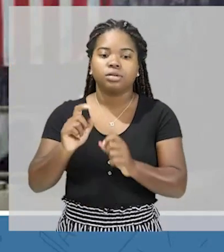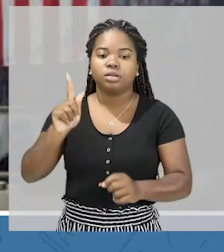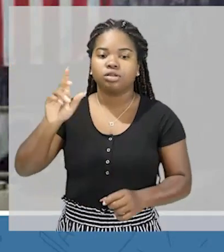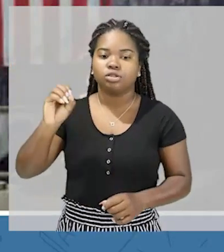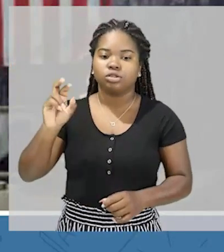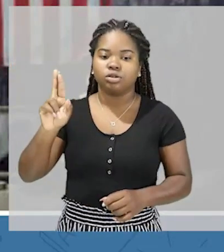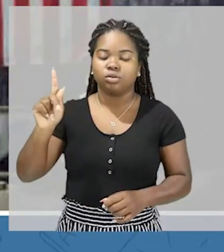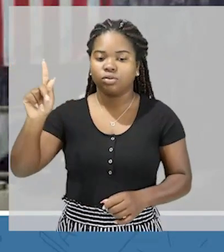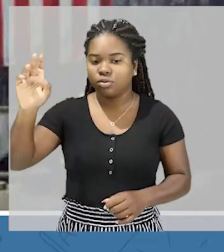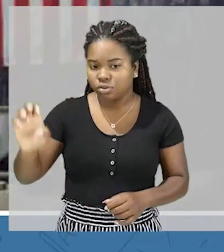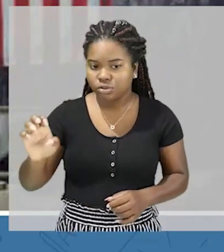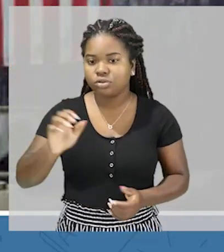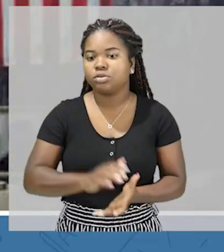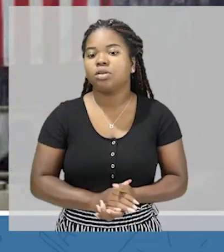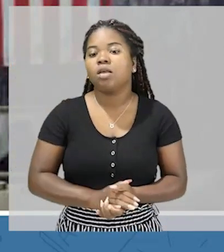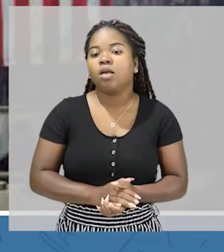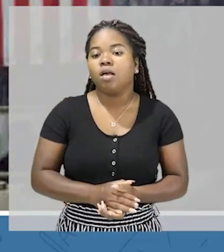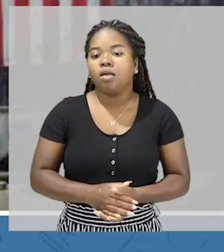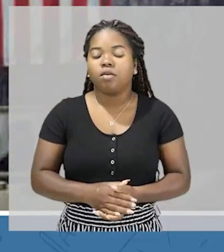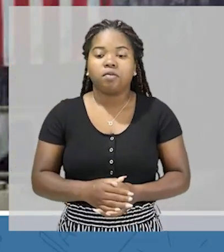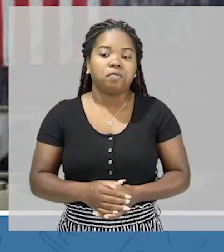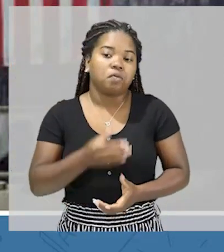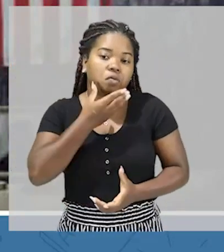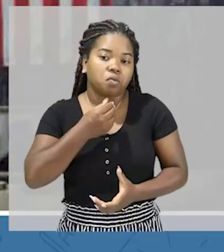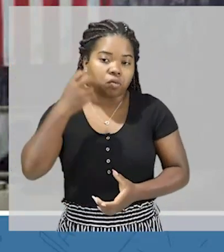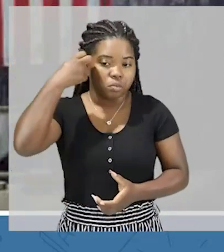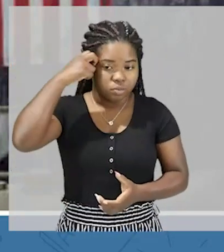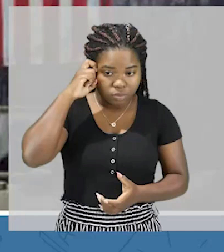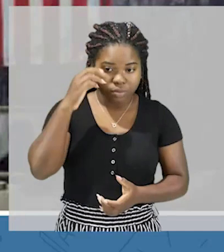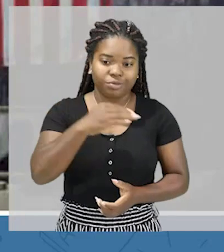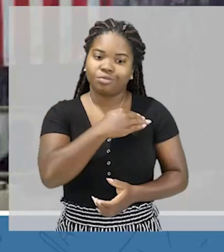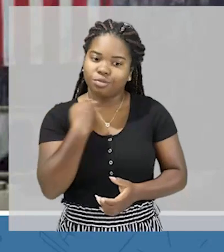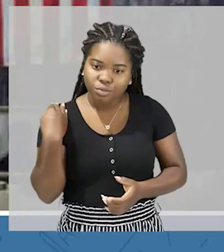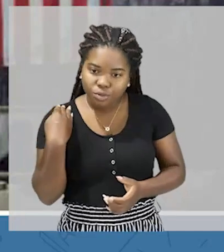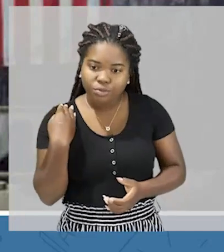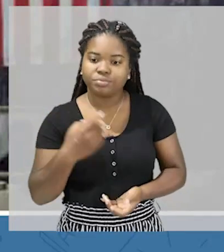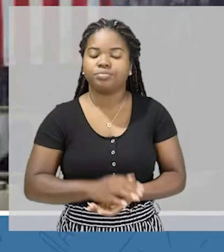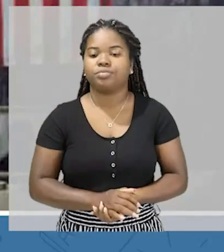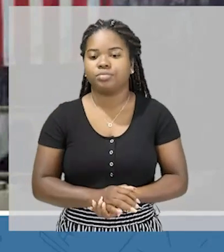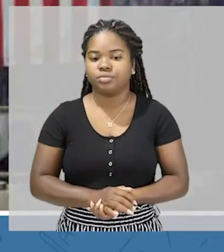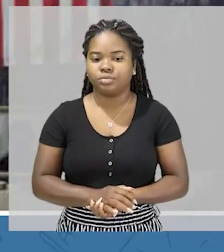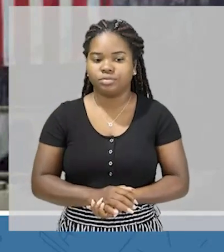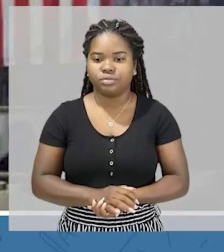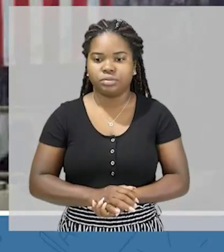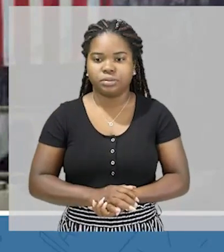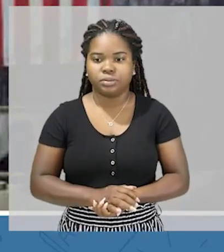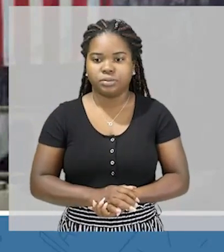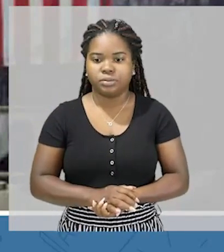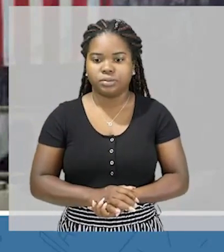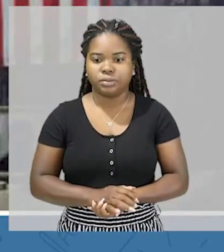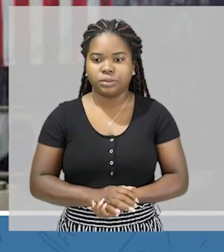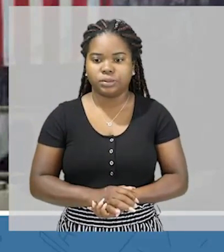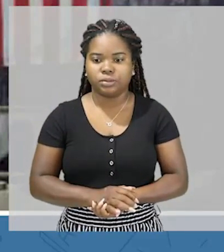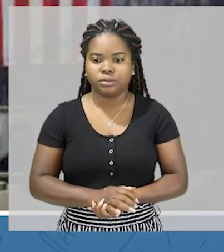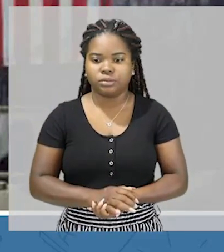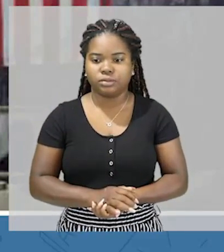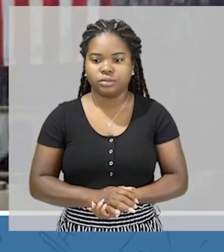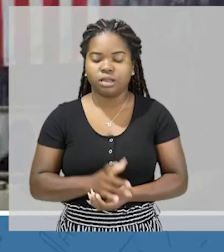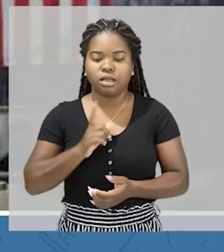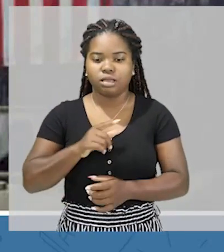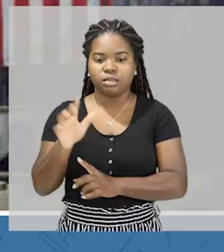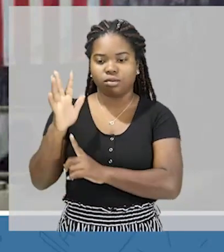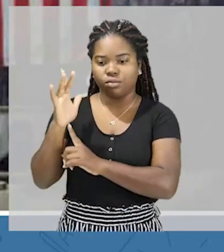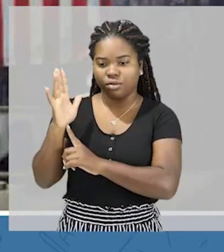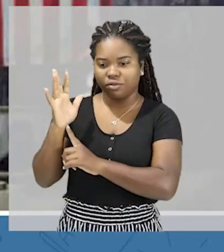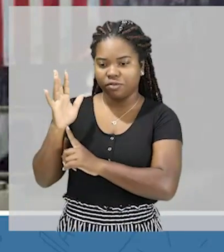homem preto que foi assassinado nos Estados Unidos, com um quadro, alguém vai ter que arrombar essa porta. O quadro do Floyd, uma vela,